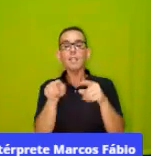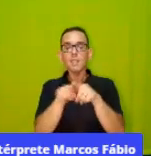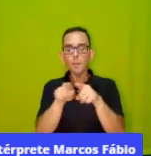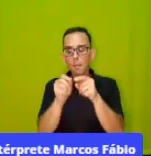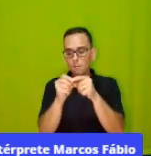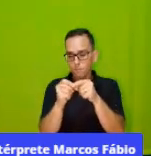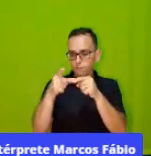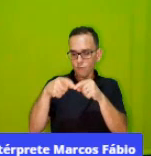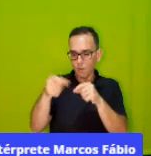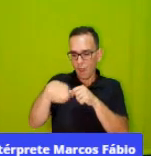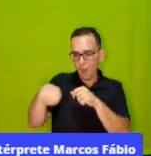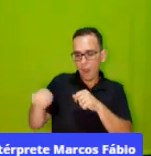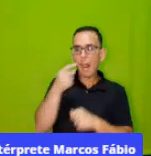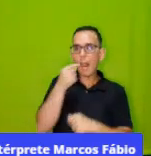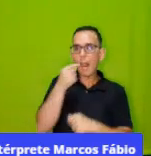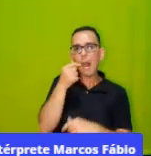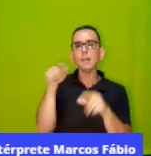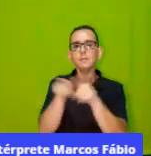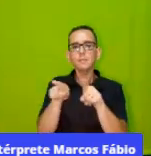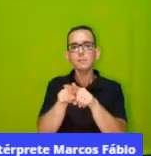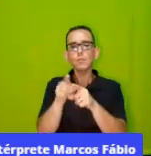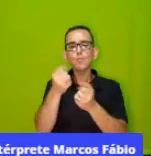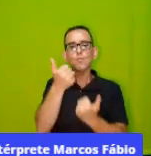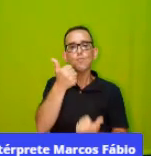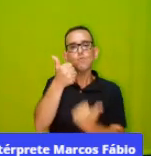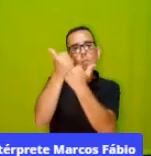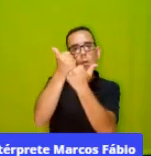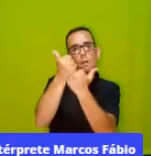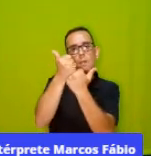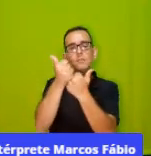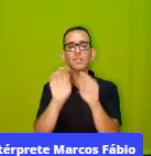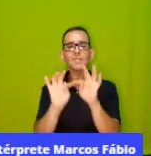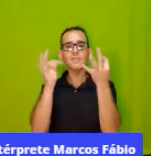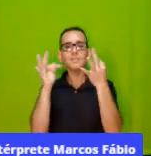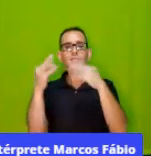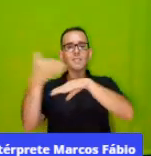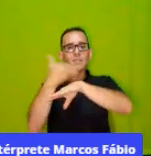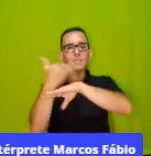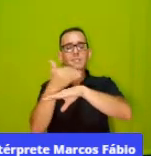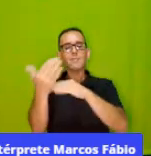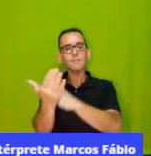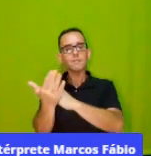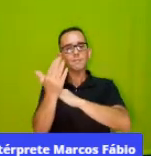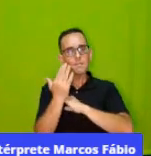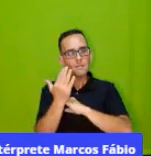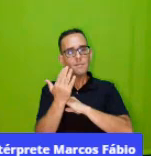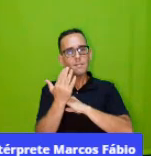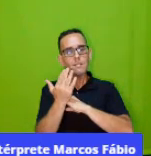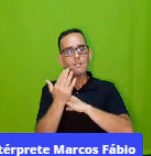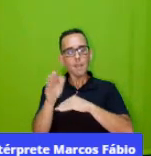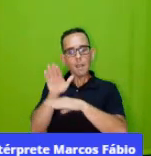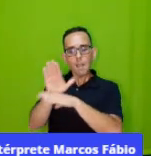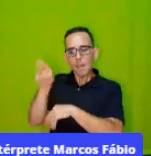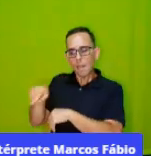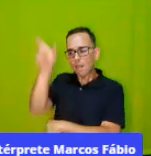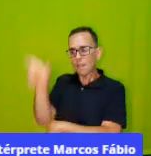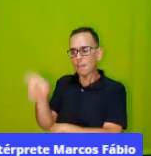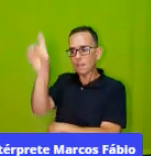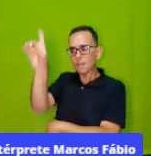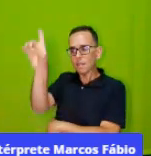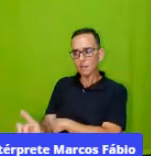lápis, os suportes que a tecnologia assistiva vem para colaborar a esse aluno com